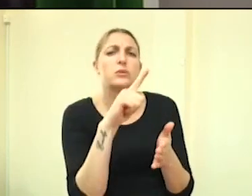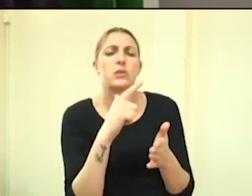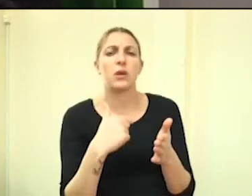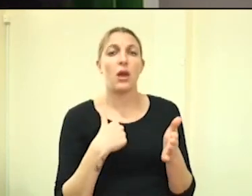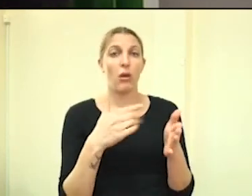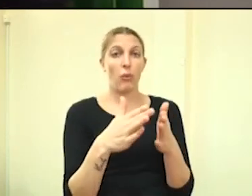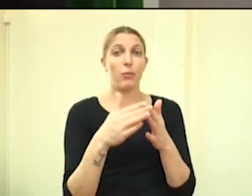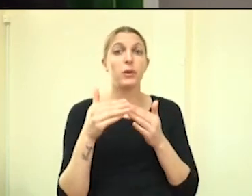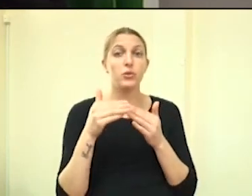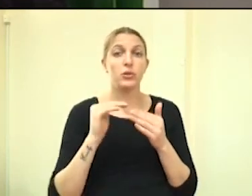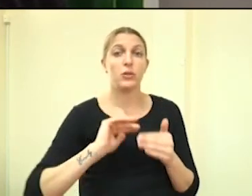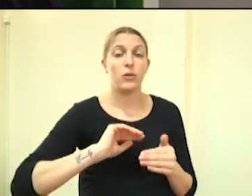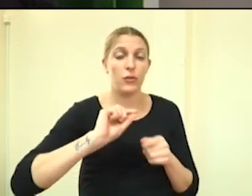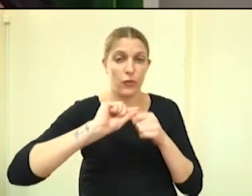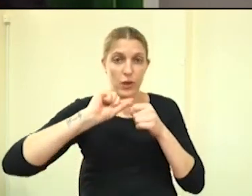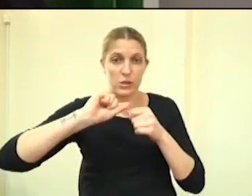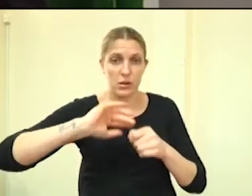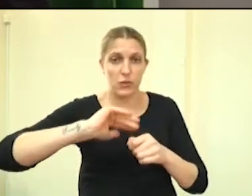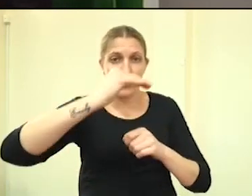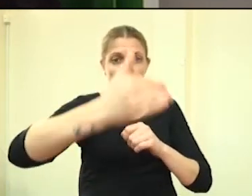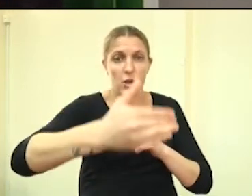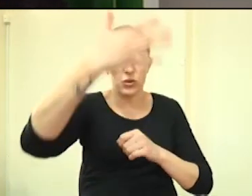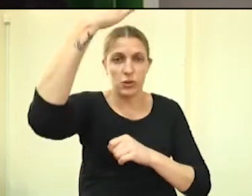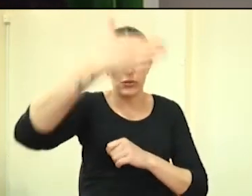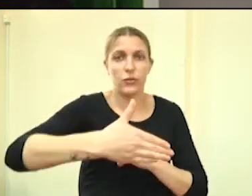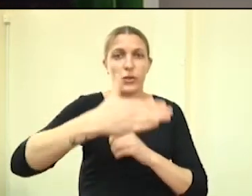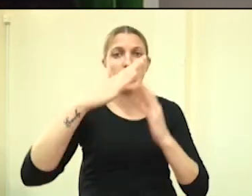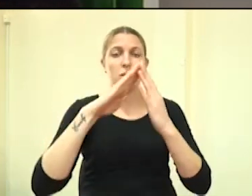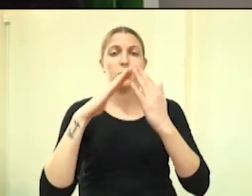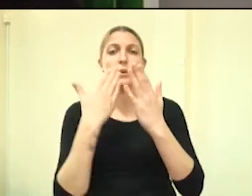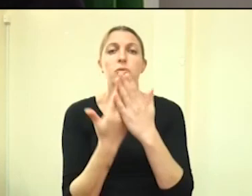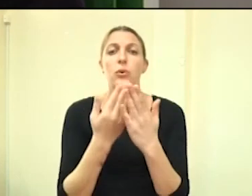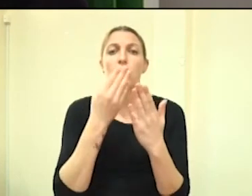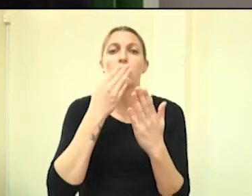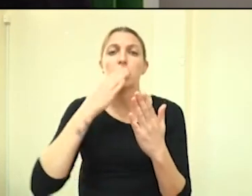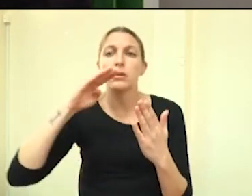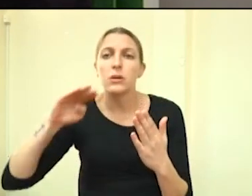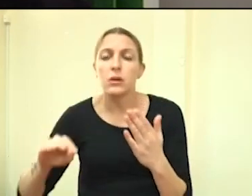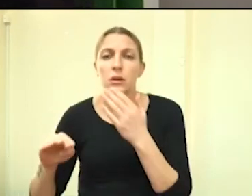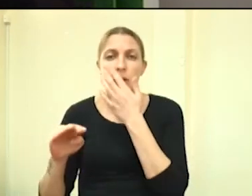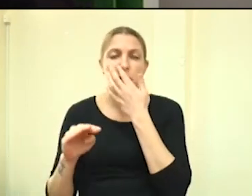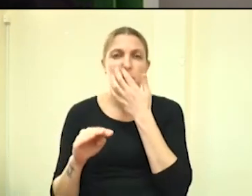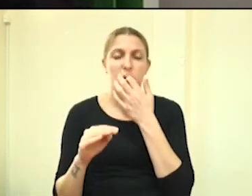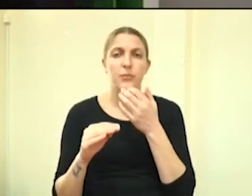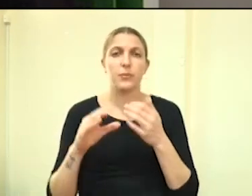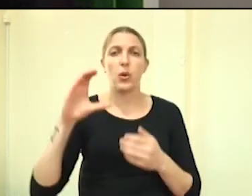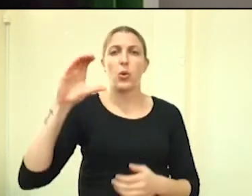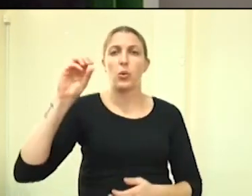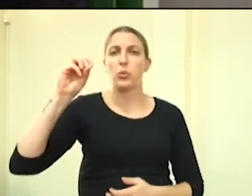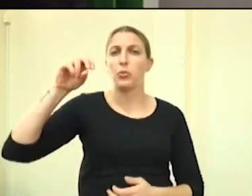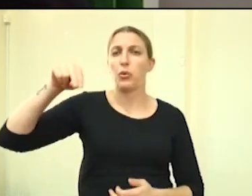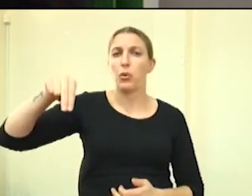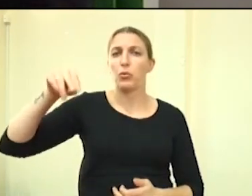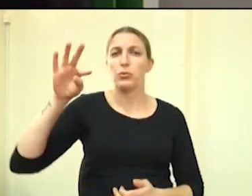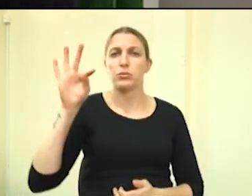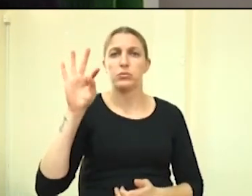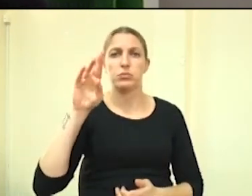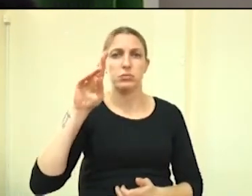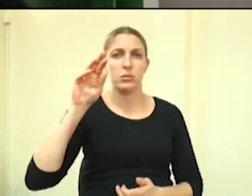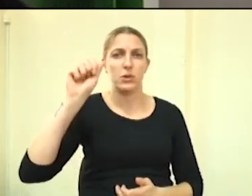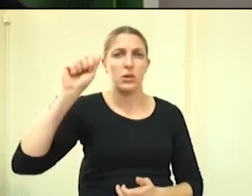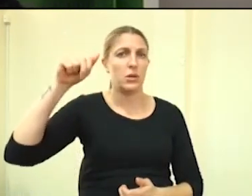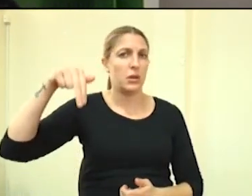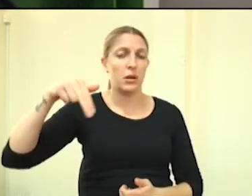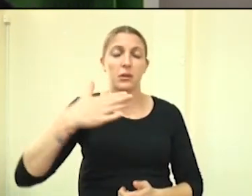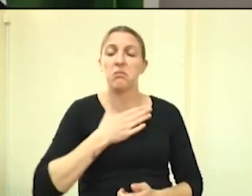frente de uma escolinha infantil. Primeiro o CONTRAN negou, depois... Olha a justificativa que deram,